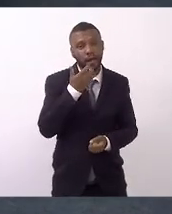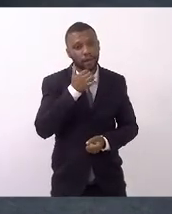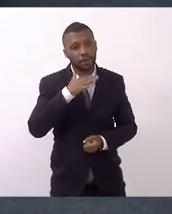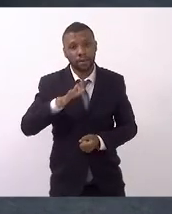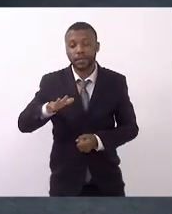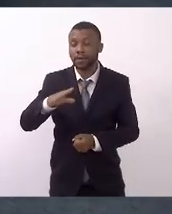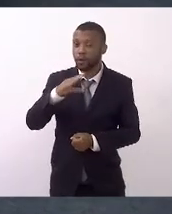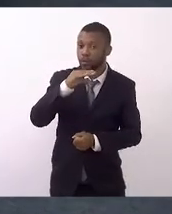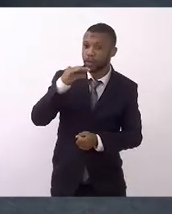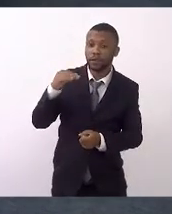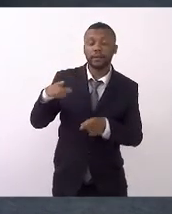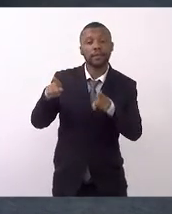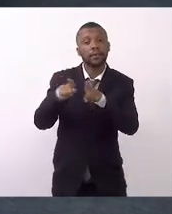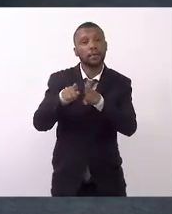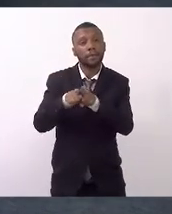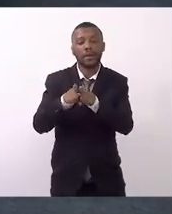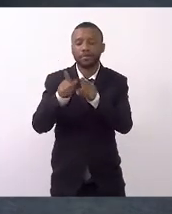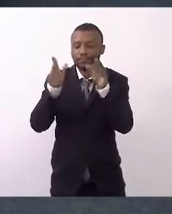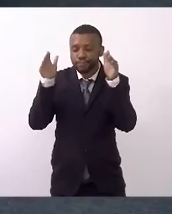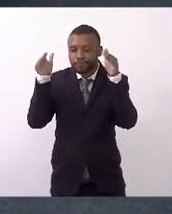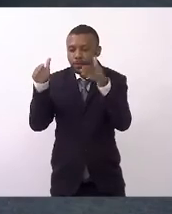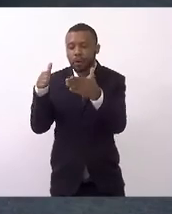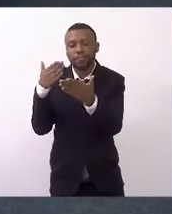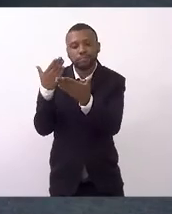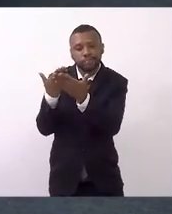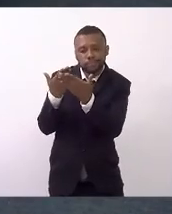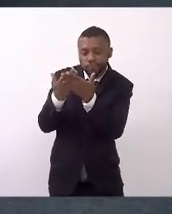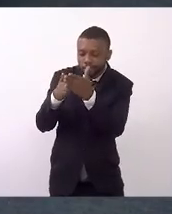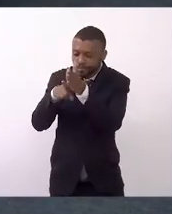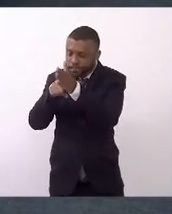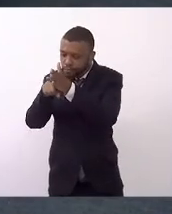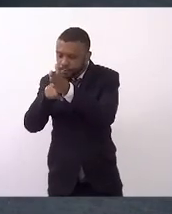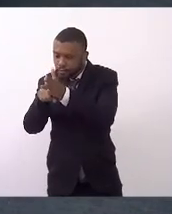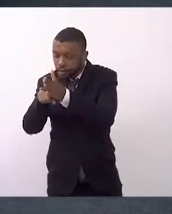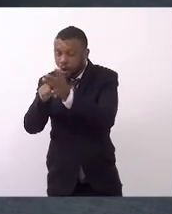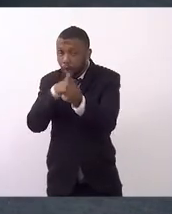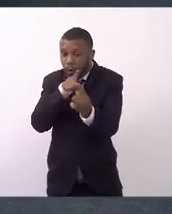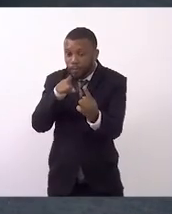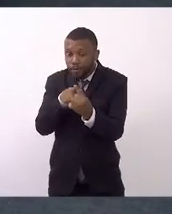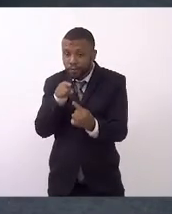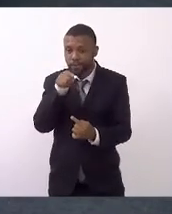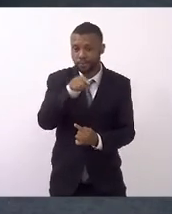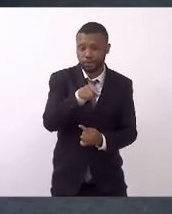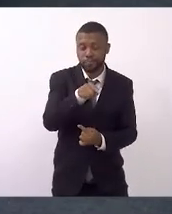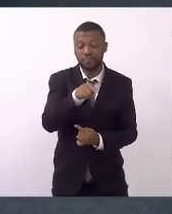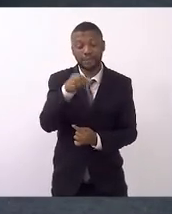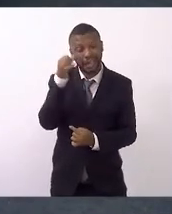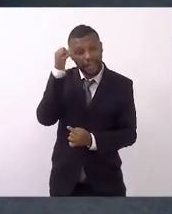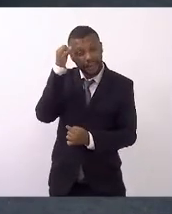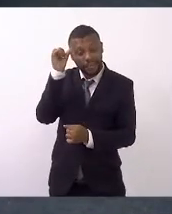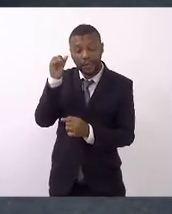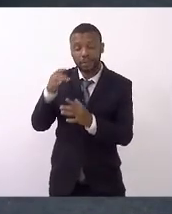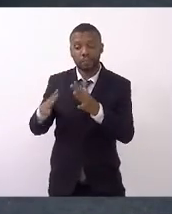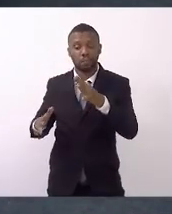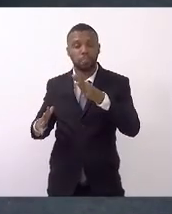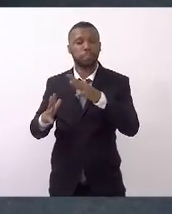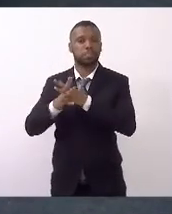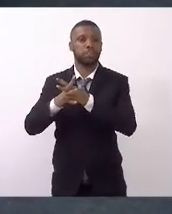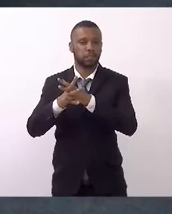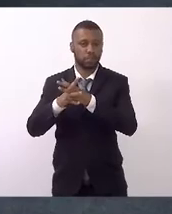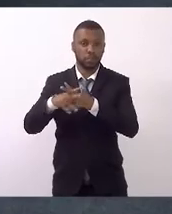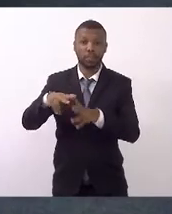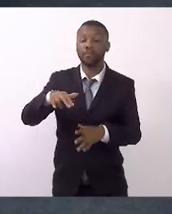se debruçaram para que, ainda que o objetivo fosse esse, não ultrapassássemos o nível